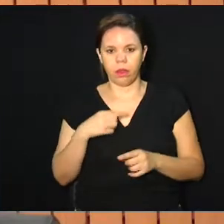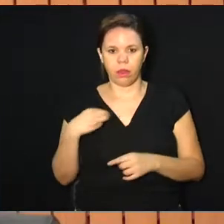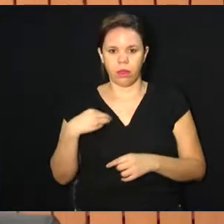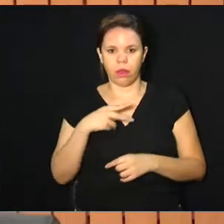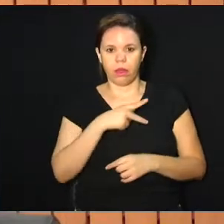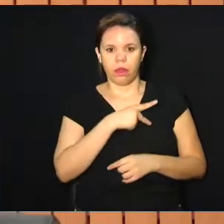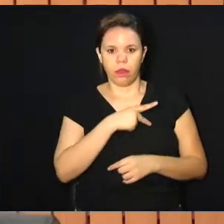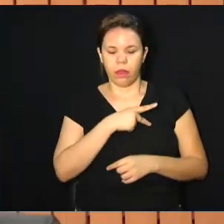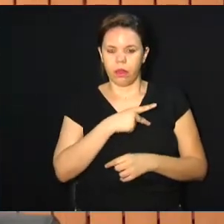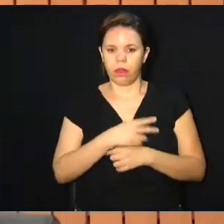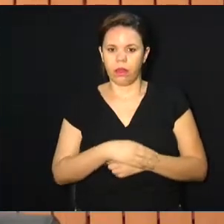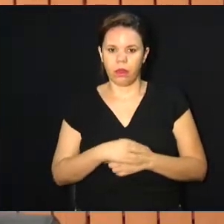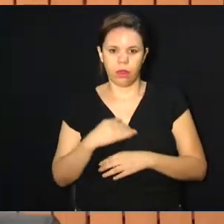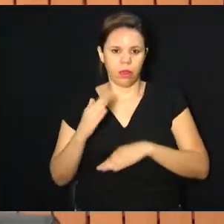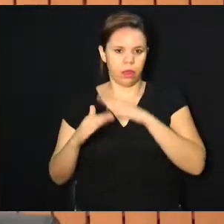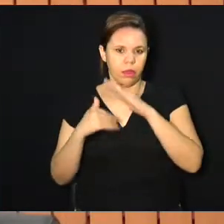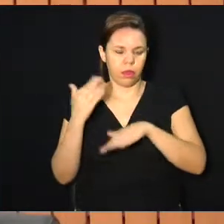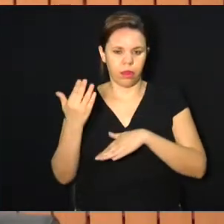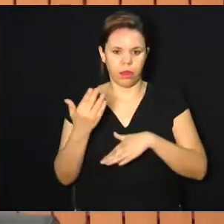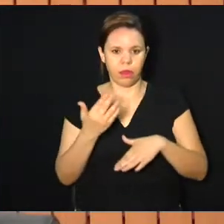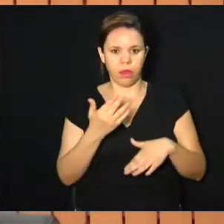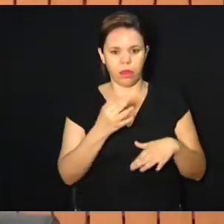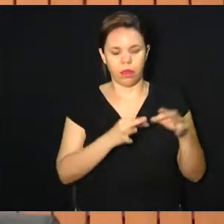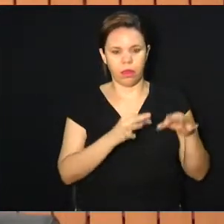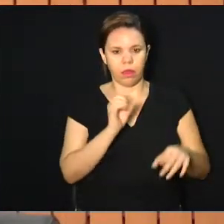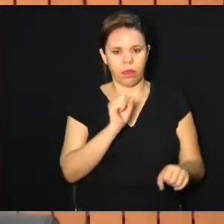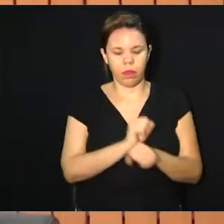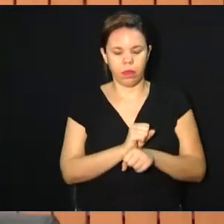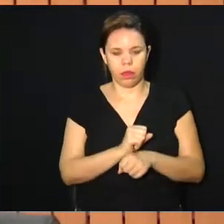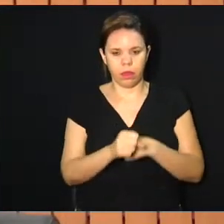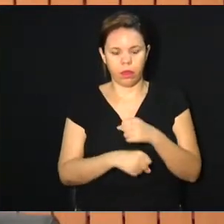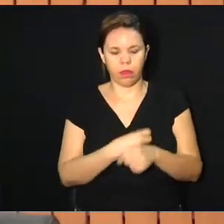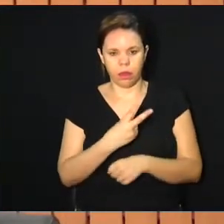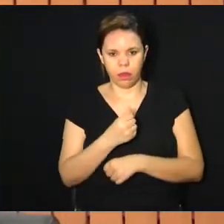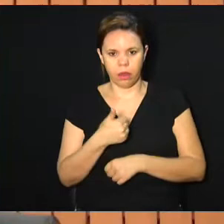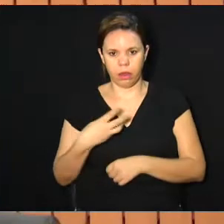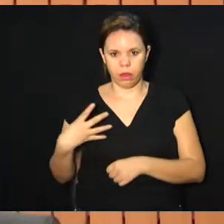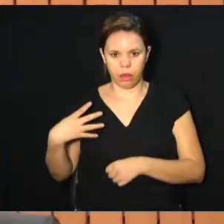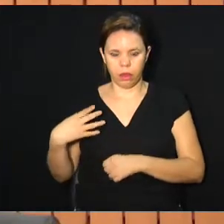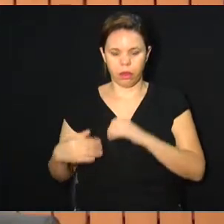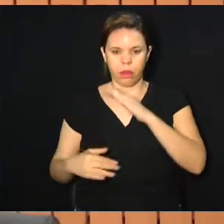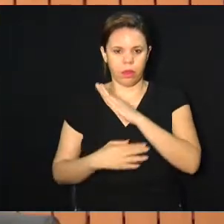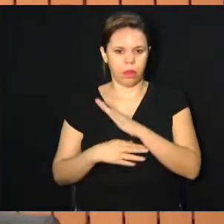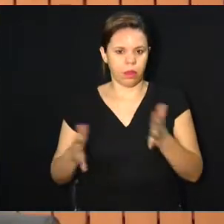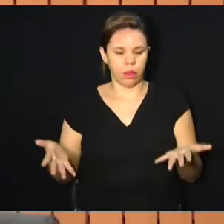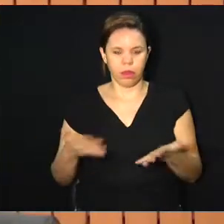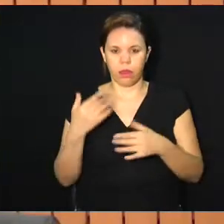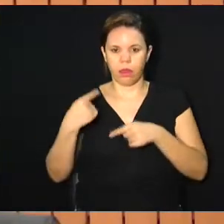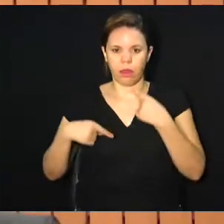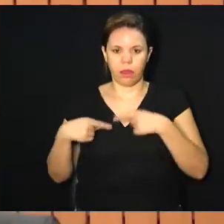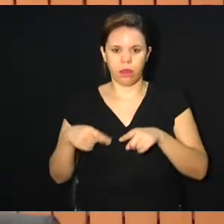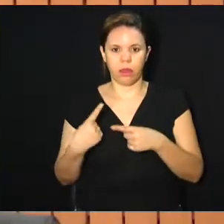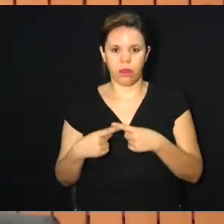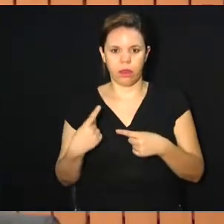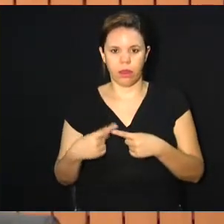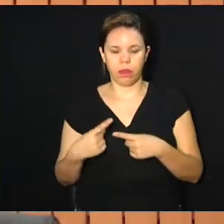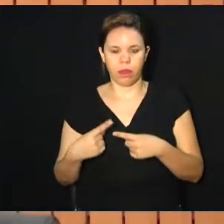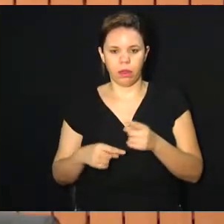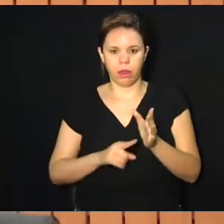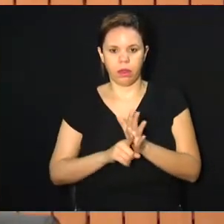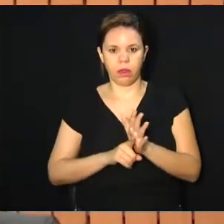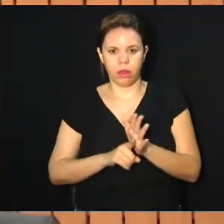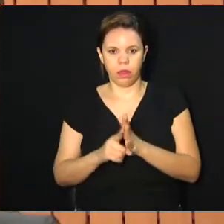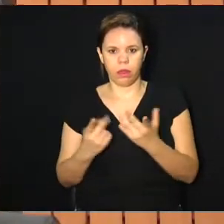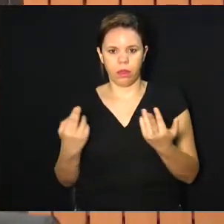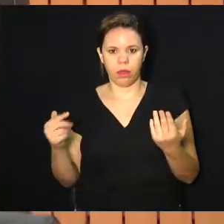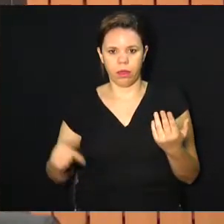não avançou no inquérito que está parado lá desde 2014, e a Câmara também não promoveu o debate, até porque a consulta lá também foi que nem